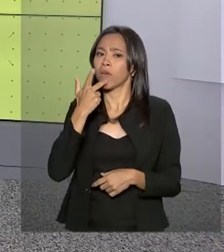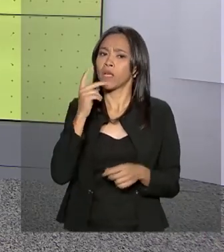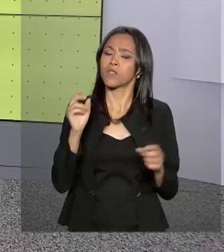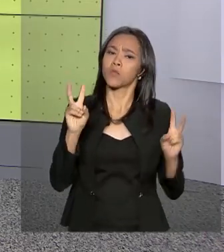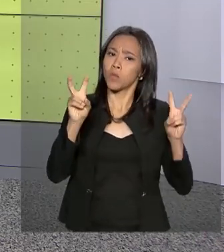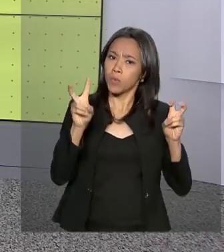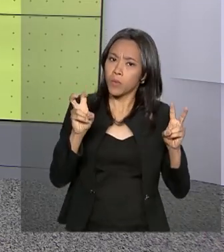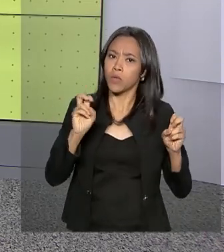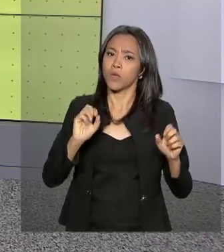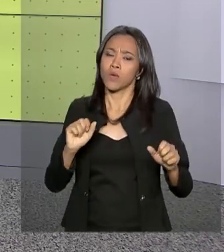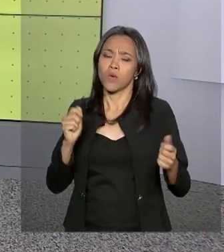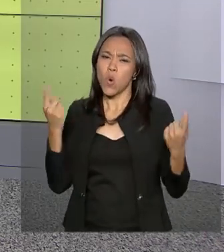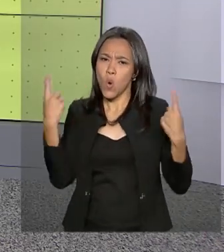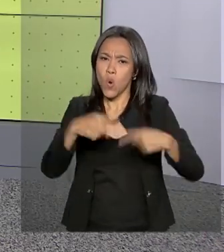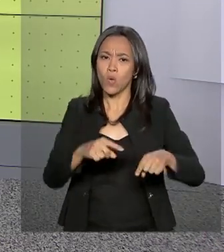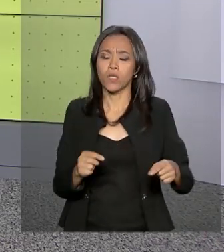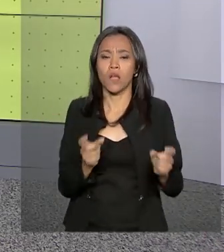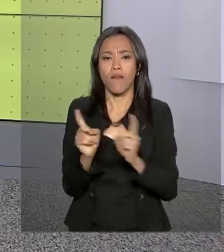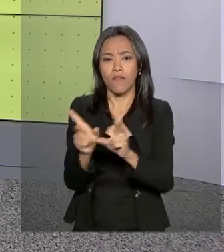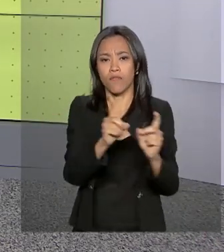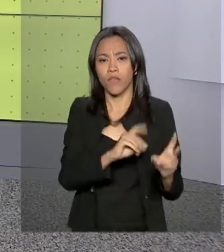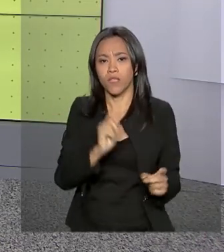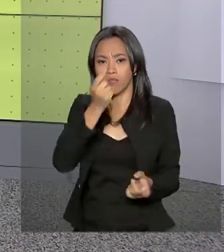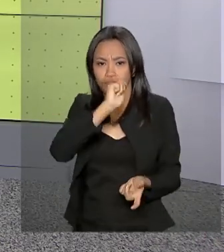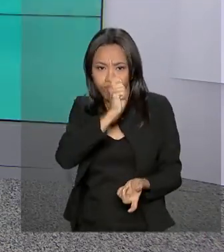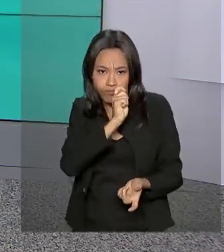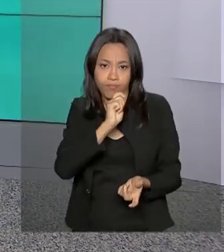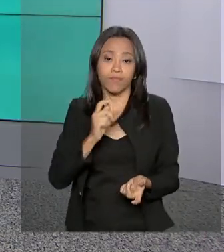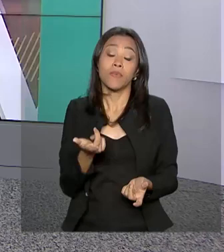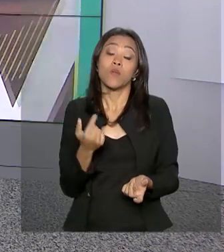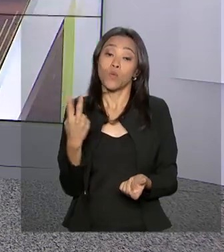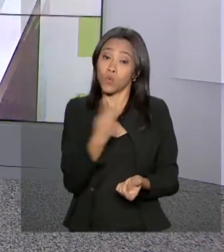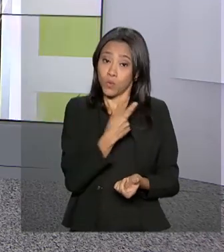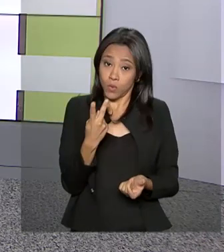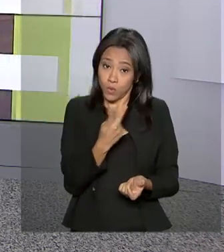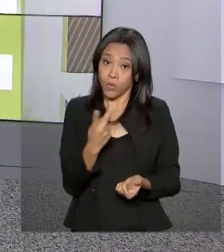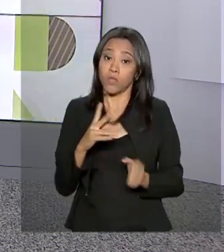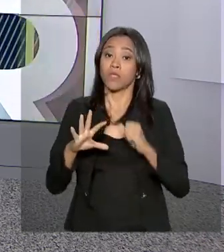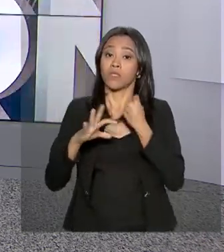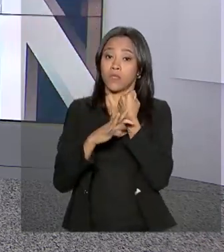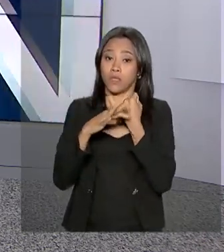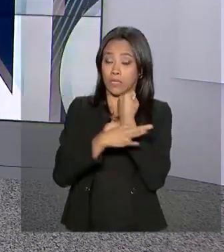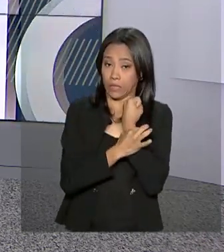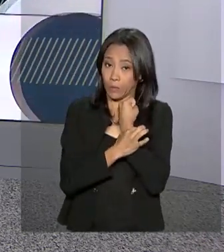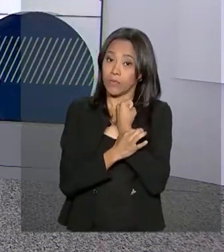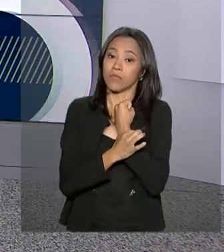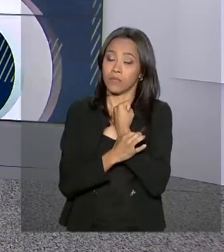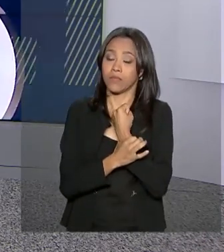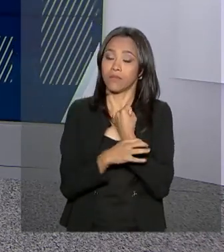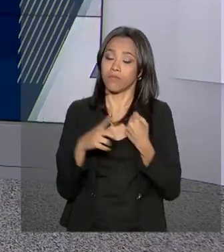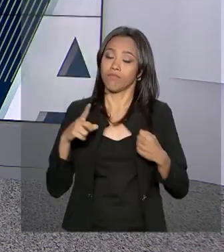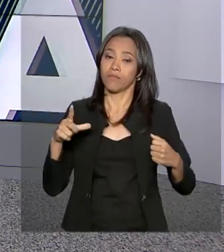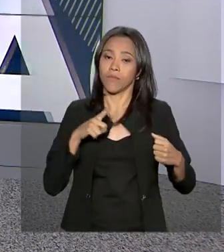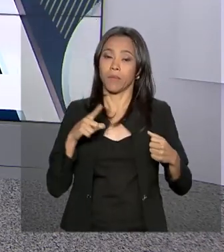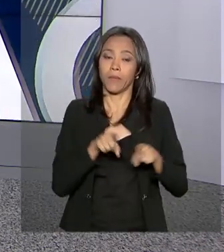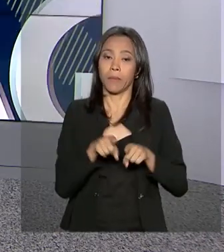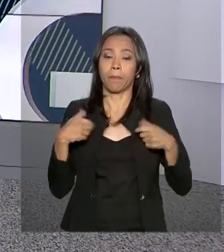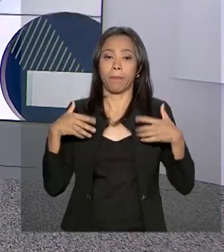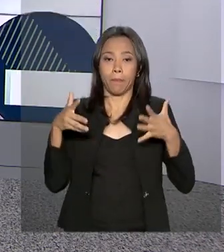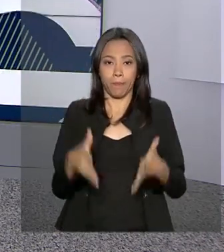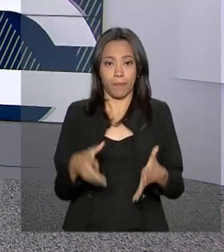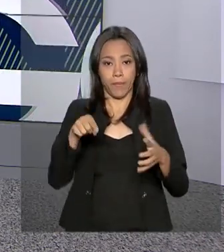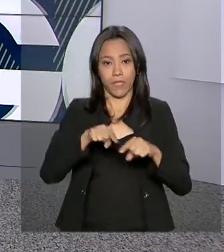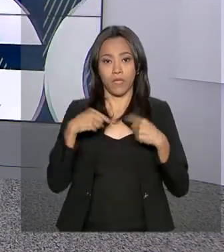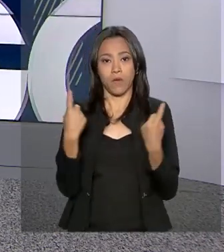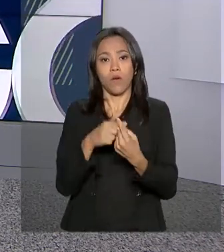de drogas. Os ministros de Segurança paraguaio e argentino também participam desta reunião. A intenção é desenvolver